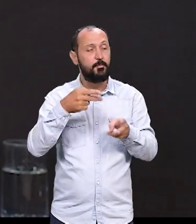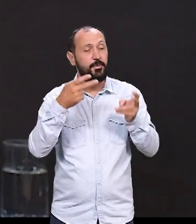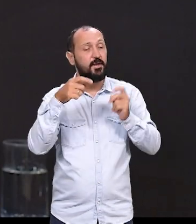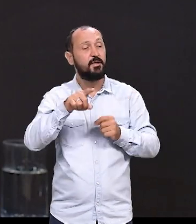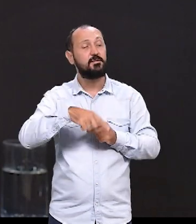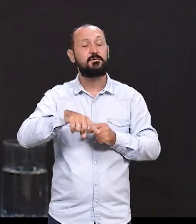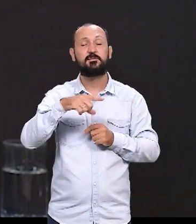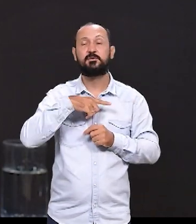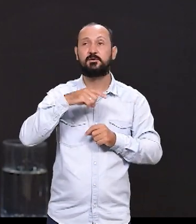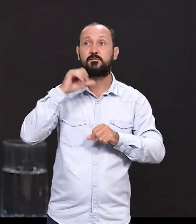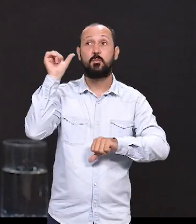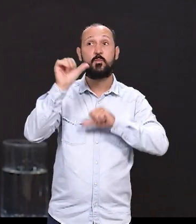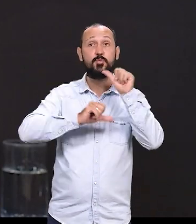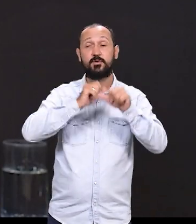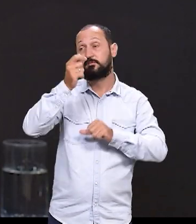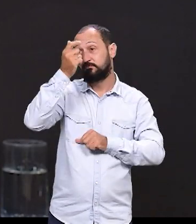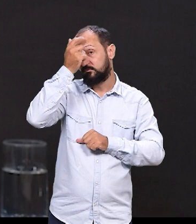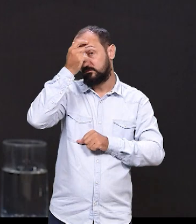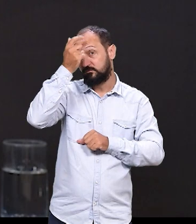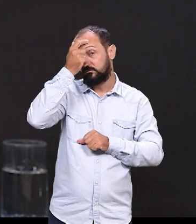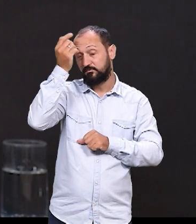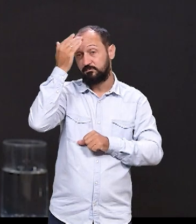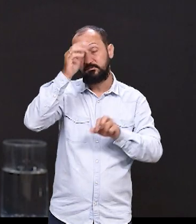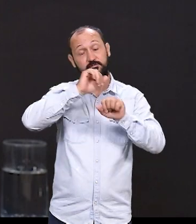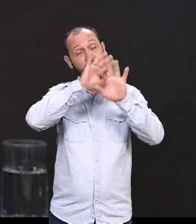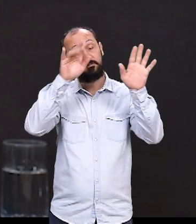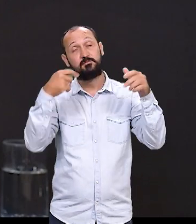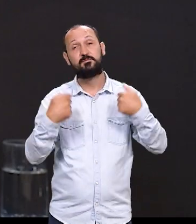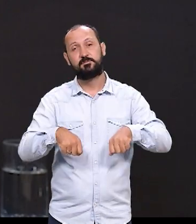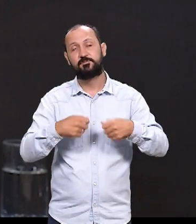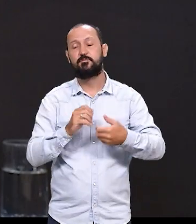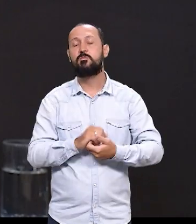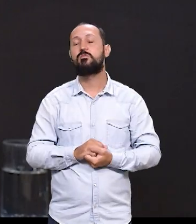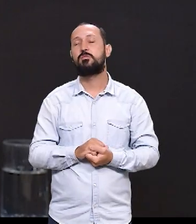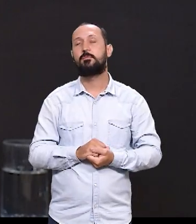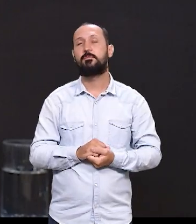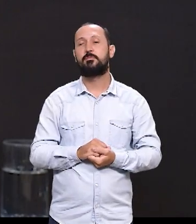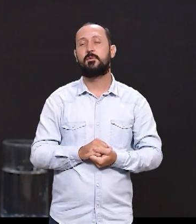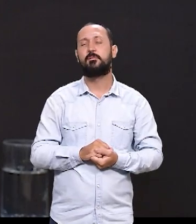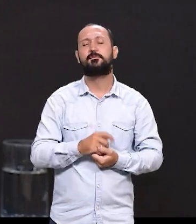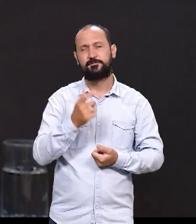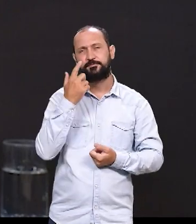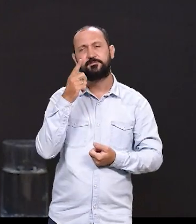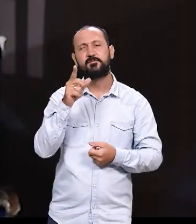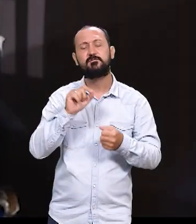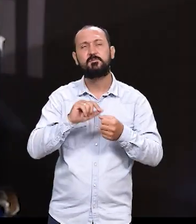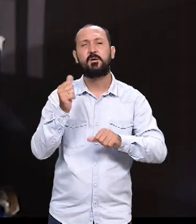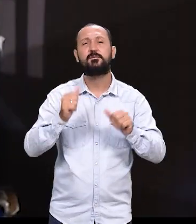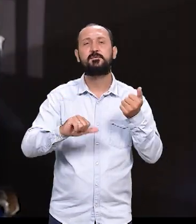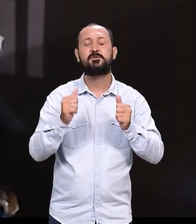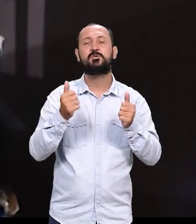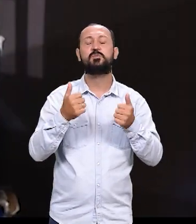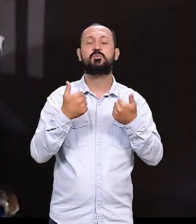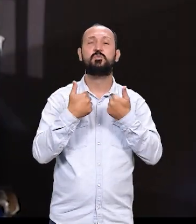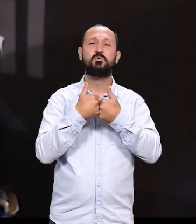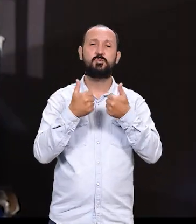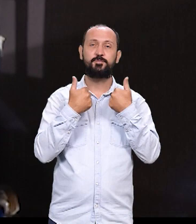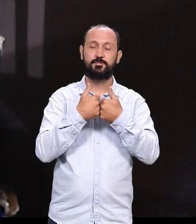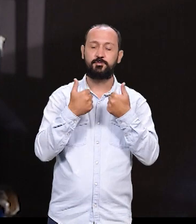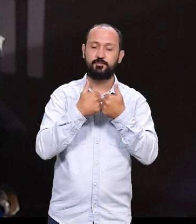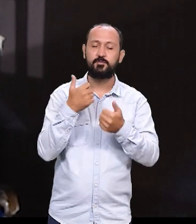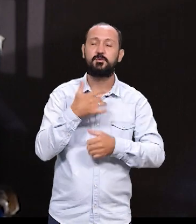orienta as pessoas mais eu noto que as pessoas vão desmistificando o assunto e entendendo a real necessidade e Doutor faz uma